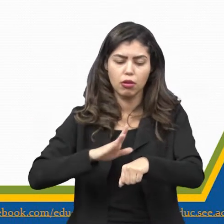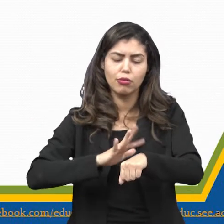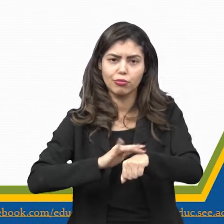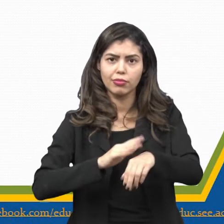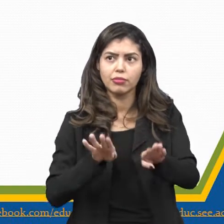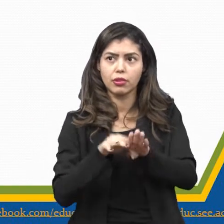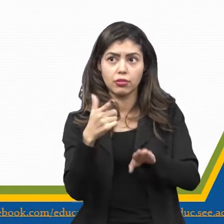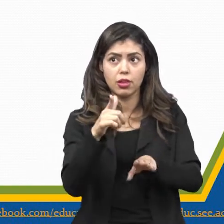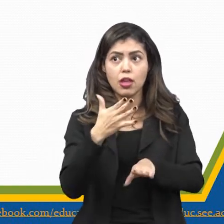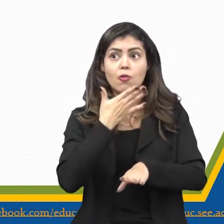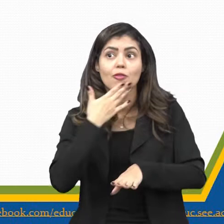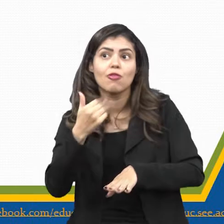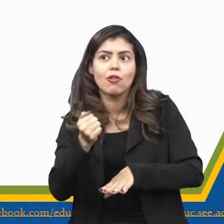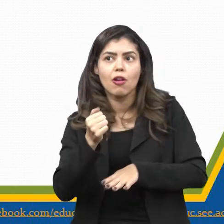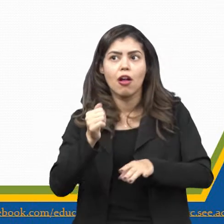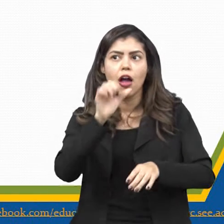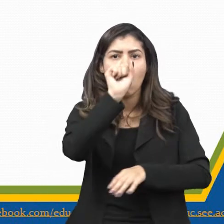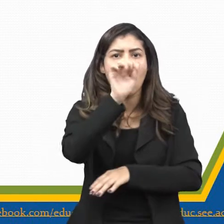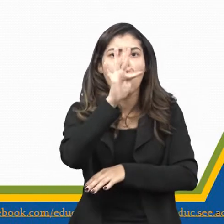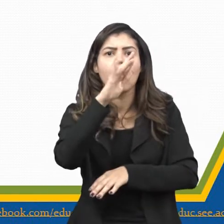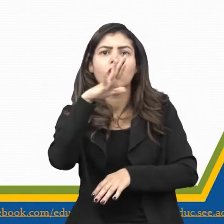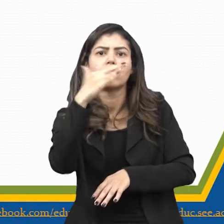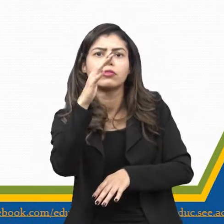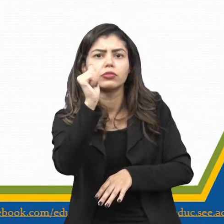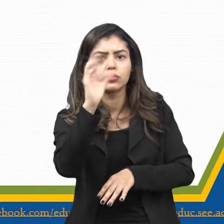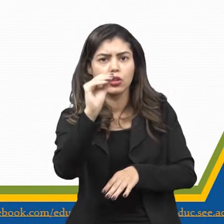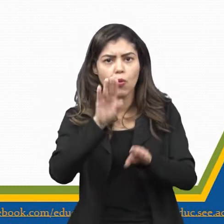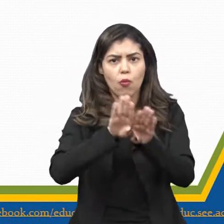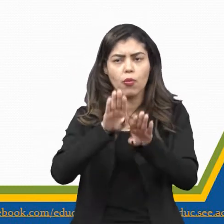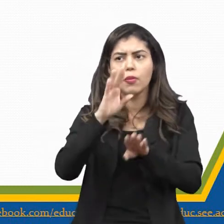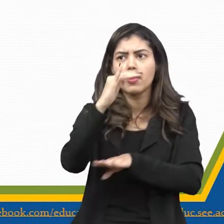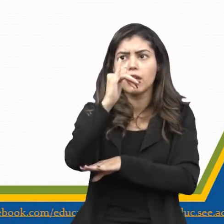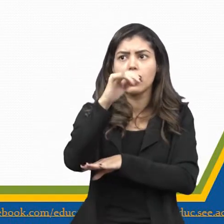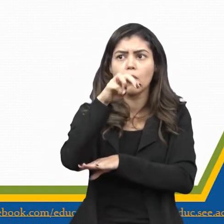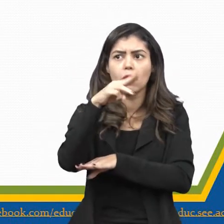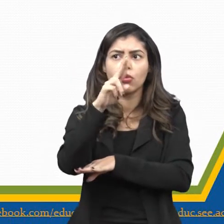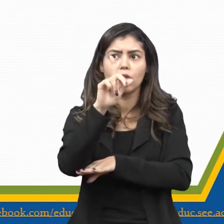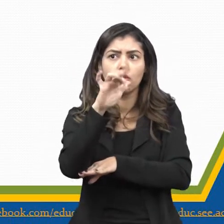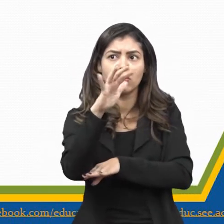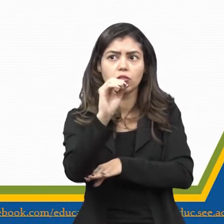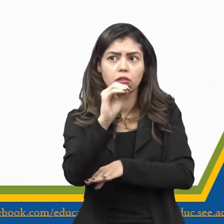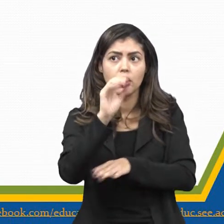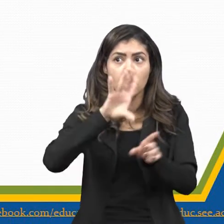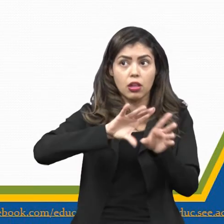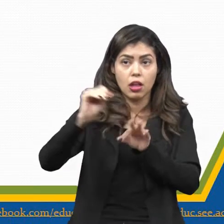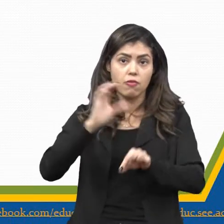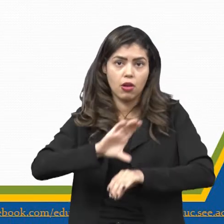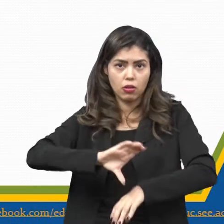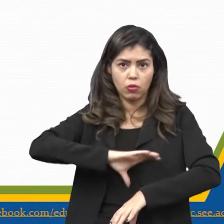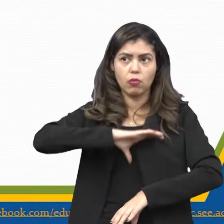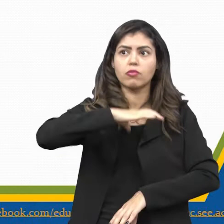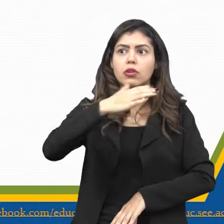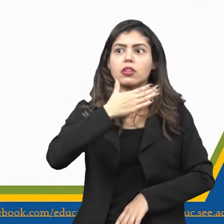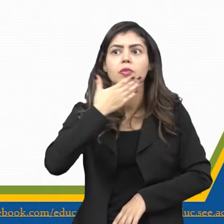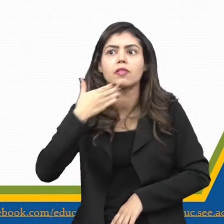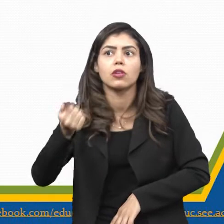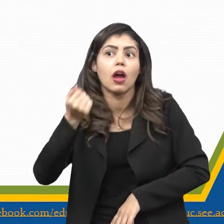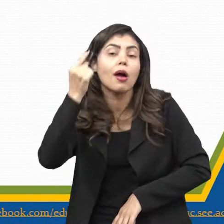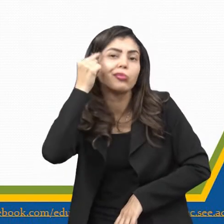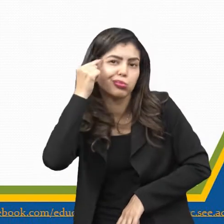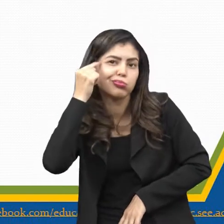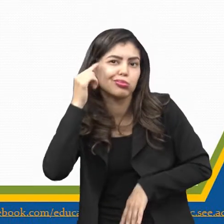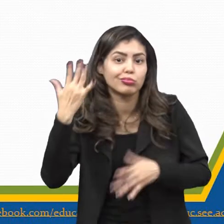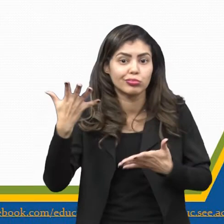função imunológica, eleva a confiança e melhora outros fatores psicológicos, tá, pessoal?